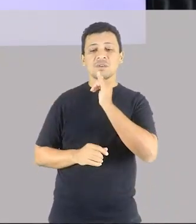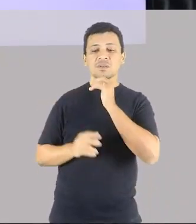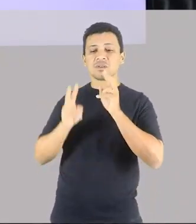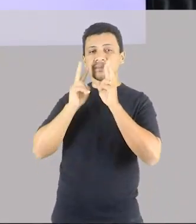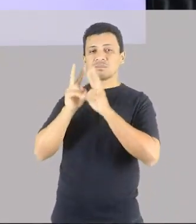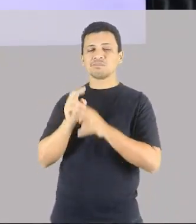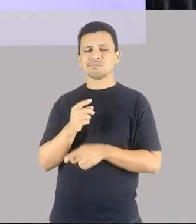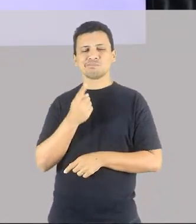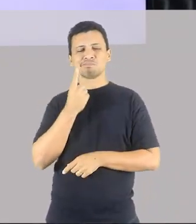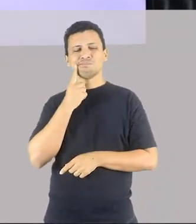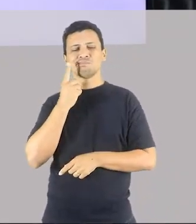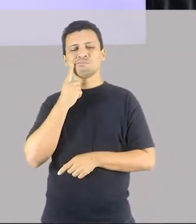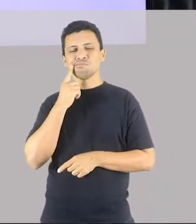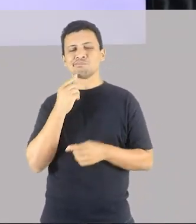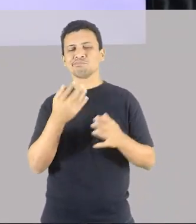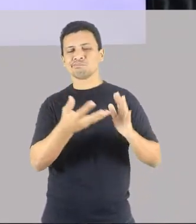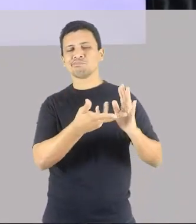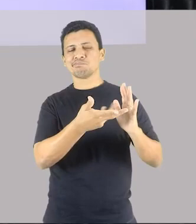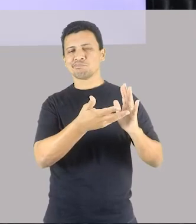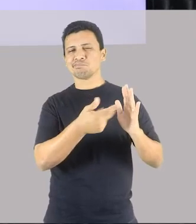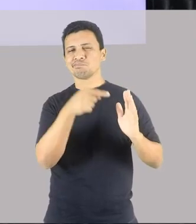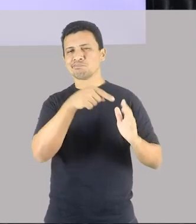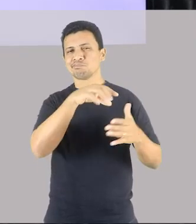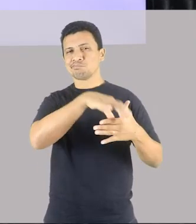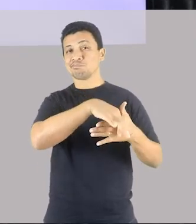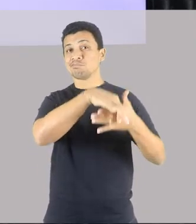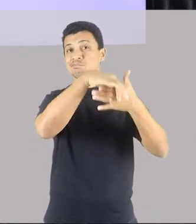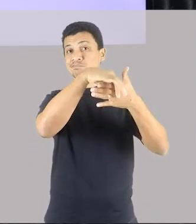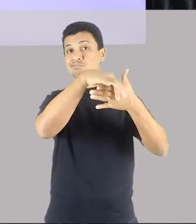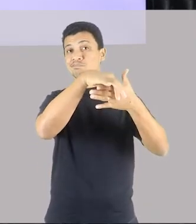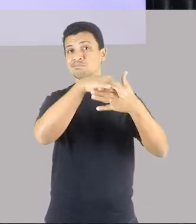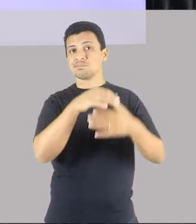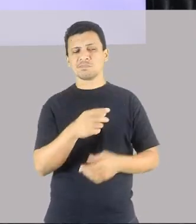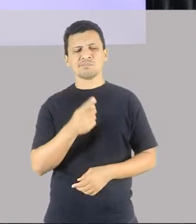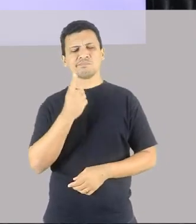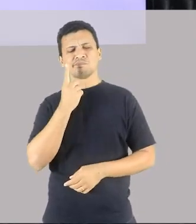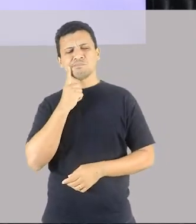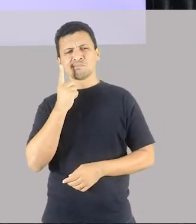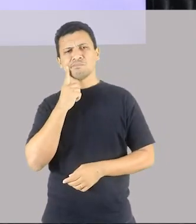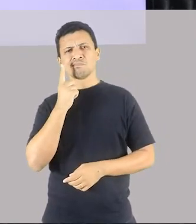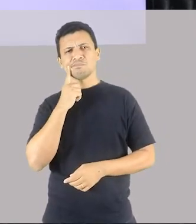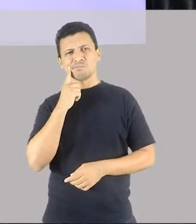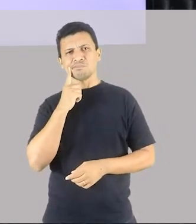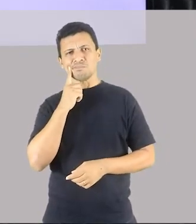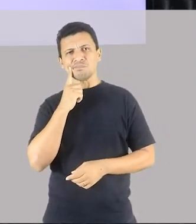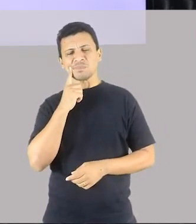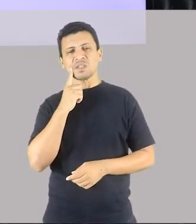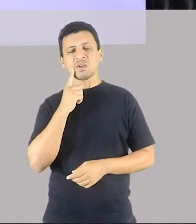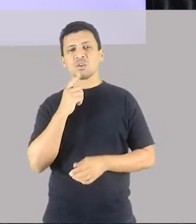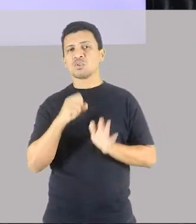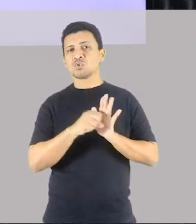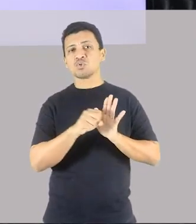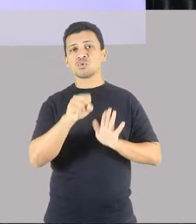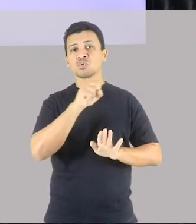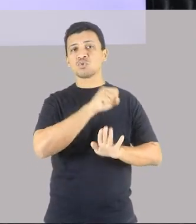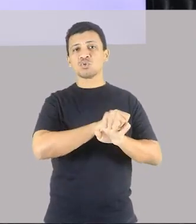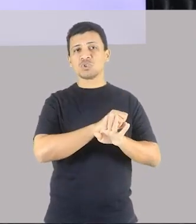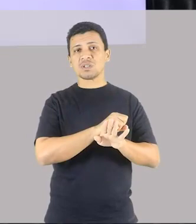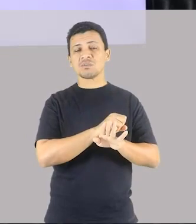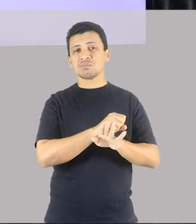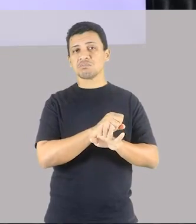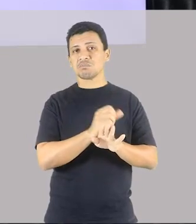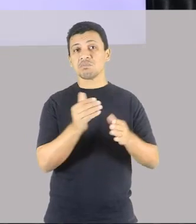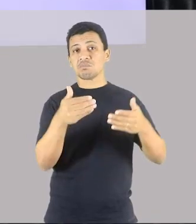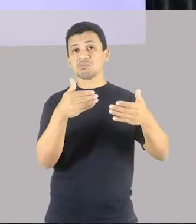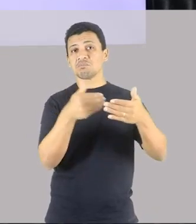Desconfiaram da capacidade do líder. Olha só, desconfiaram, o sujeito nesse caso é um sujeito indeterminado,